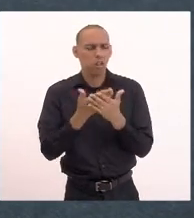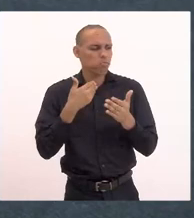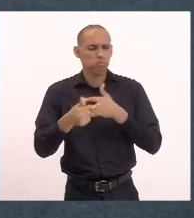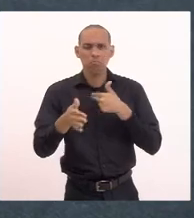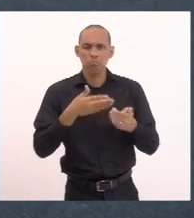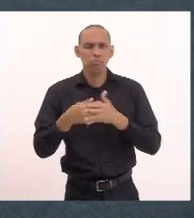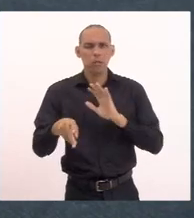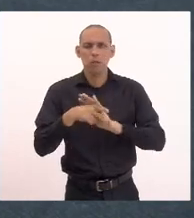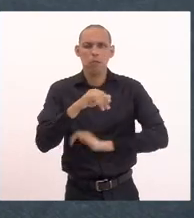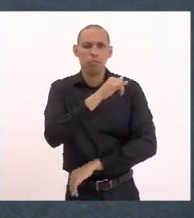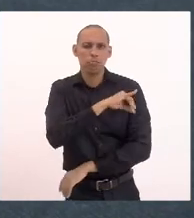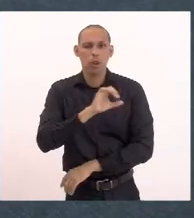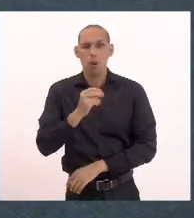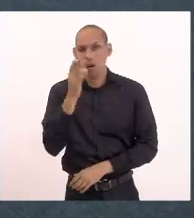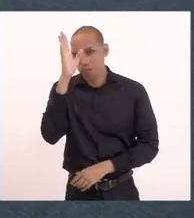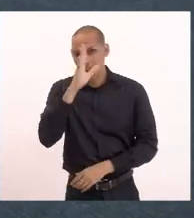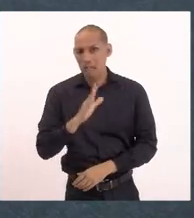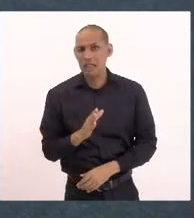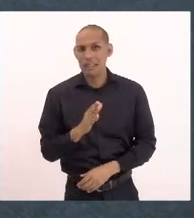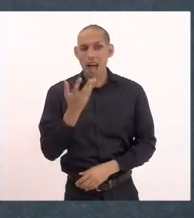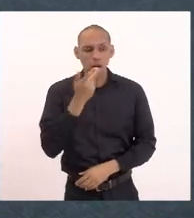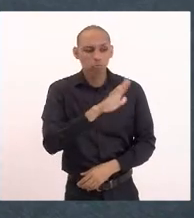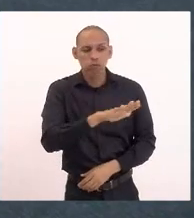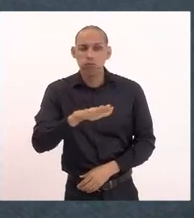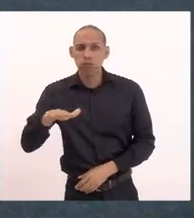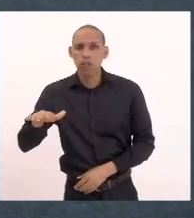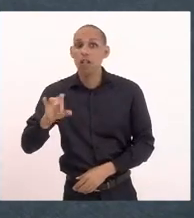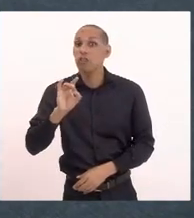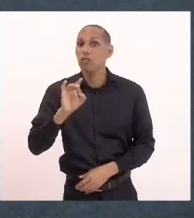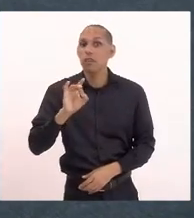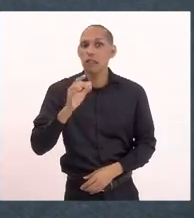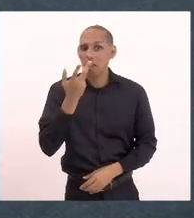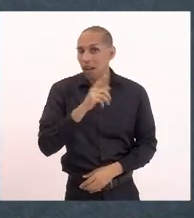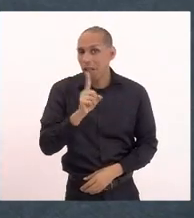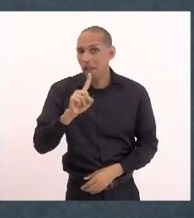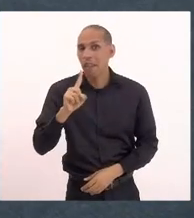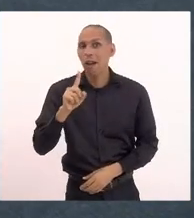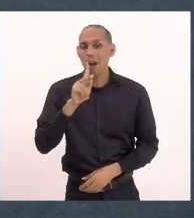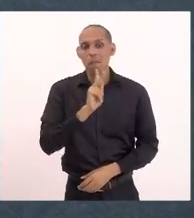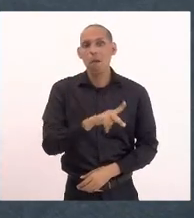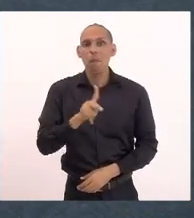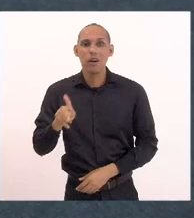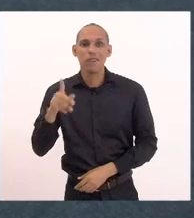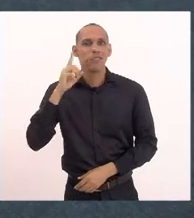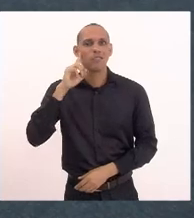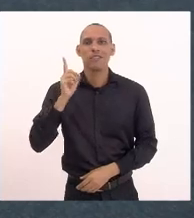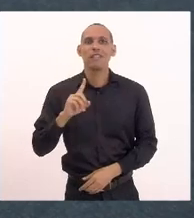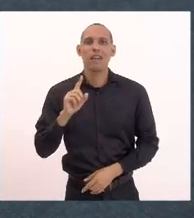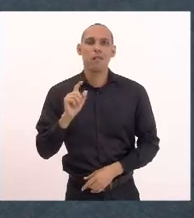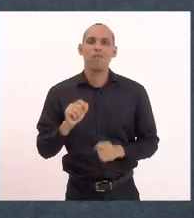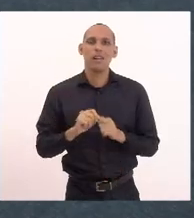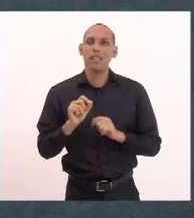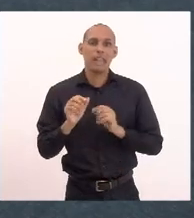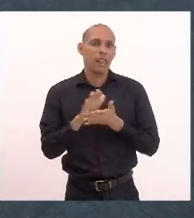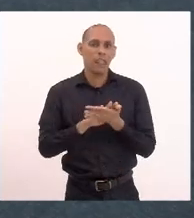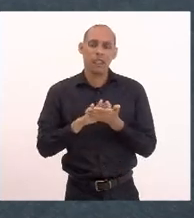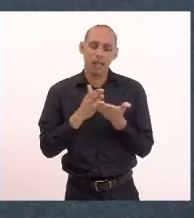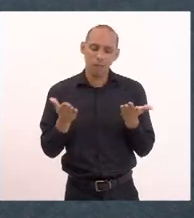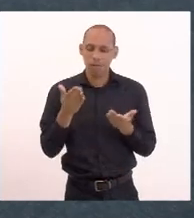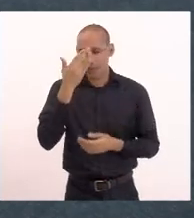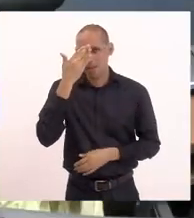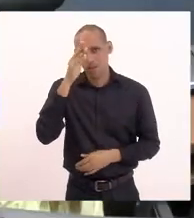Estado do Rio de Janeiro, do Brasil, as crianças não... E as crianças não, pior do que isso, nem os professores sabem o que fazer. Muito obrigado,